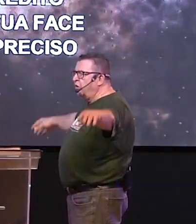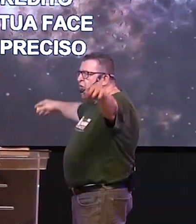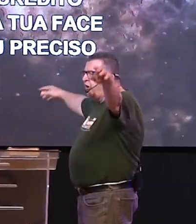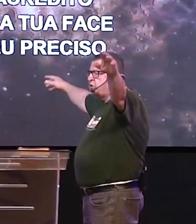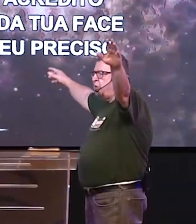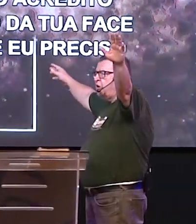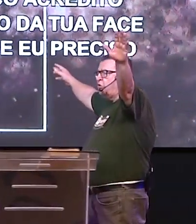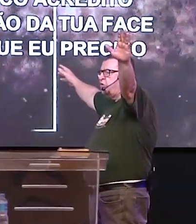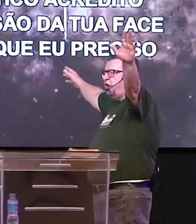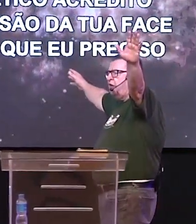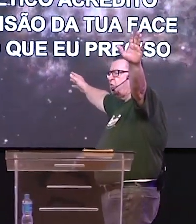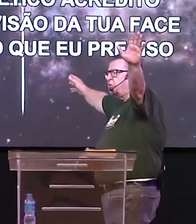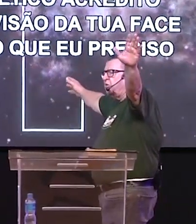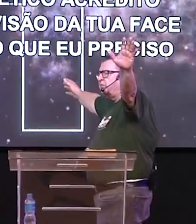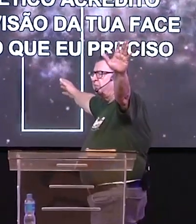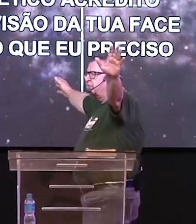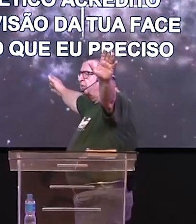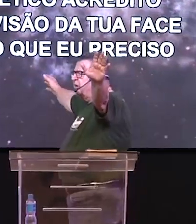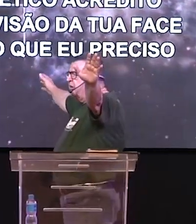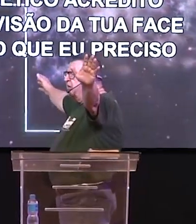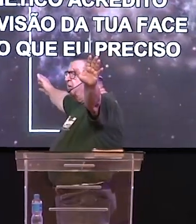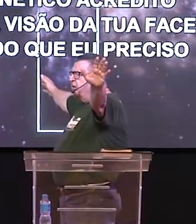Levante a sua mão e fala, Espírito Santo.